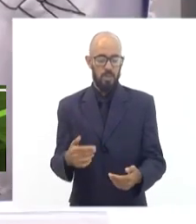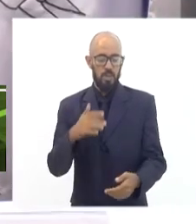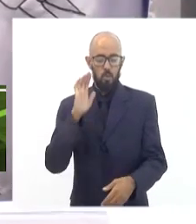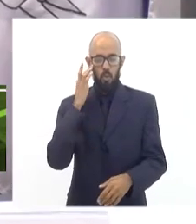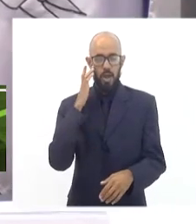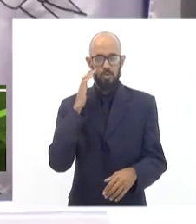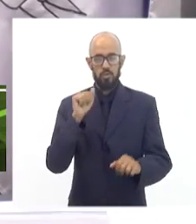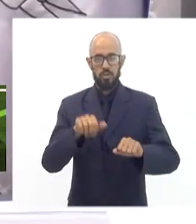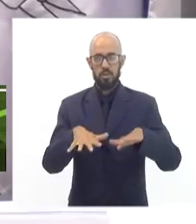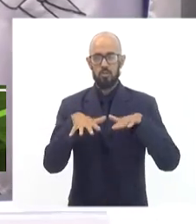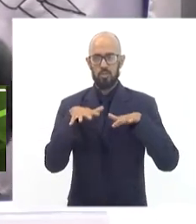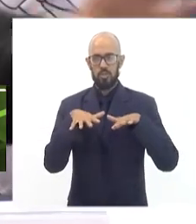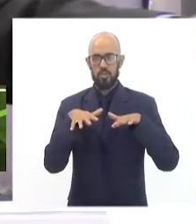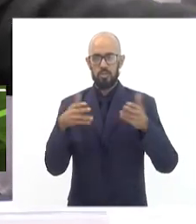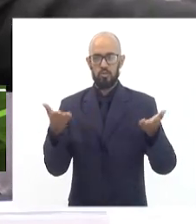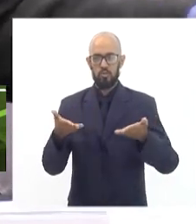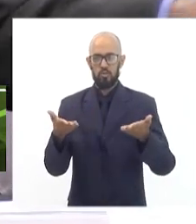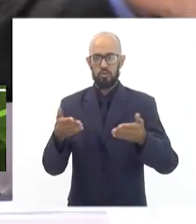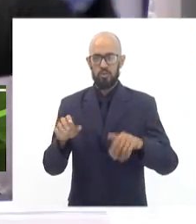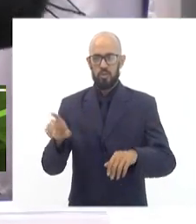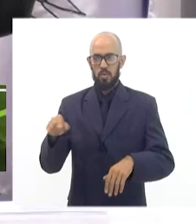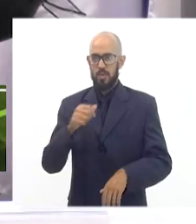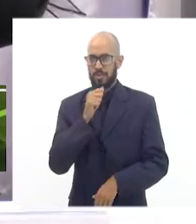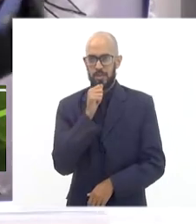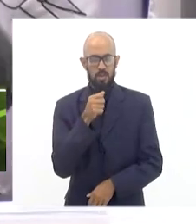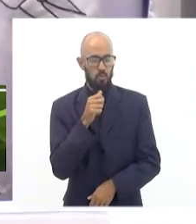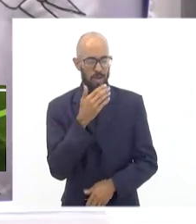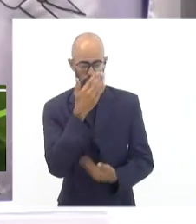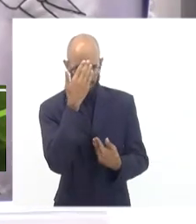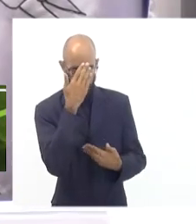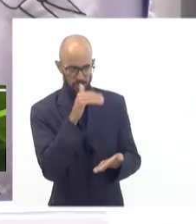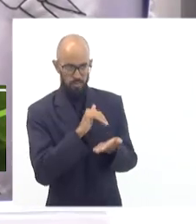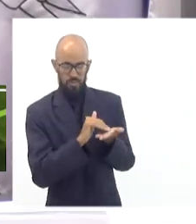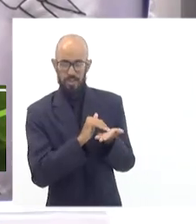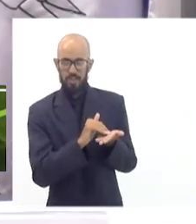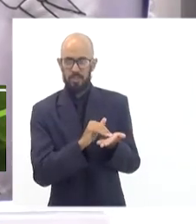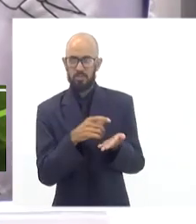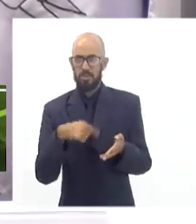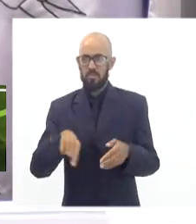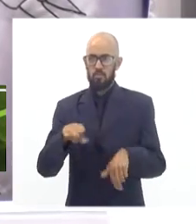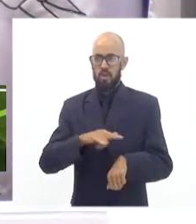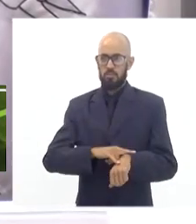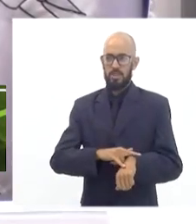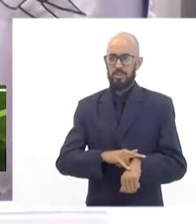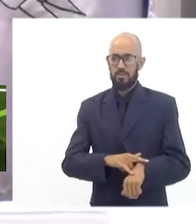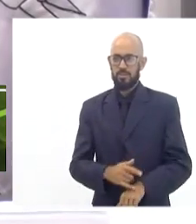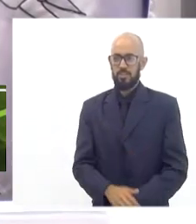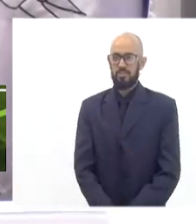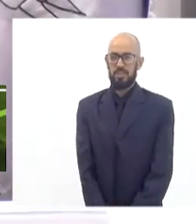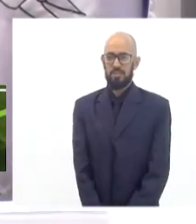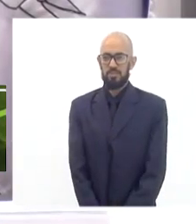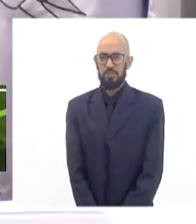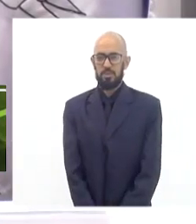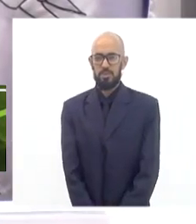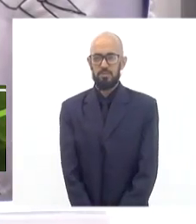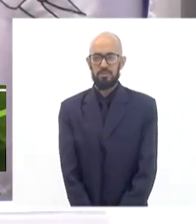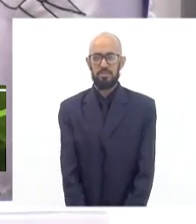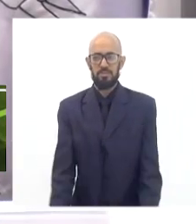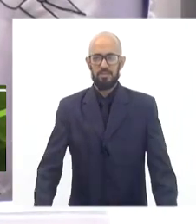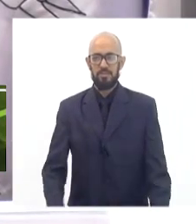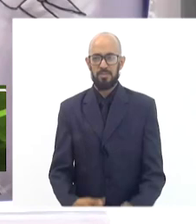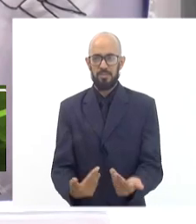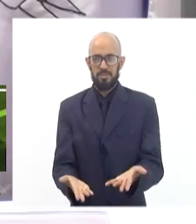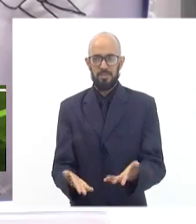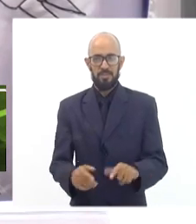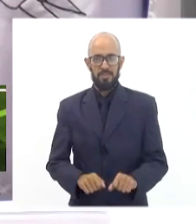a sua audiência eu não tô indo agradecer ao secretário que foi um lavatório acho que audiência pública o deputado Aliomar